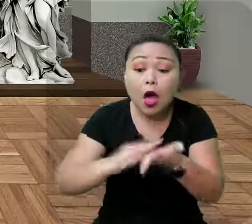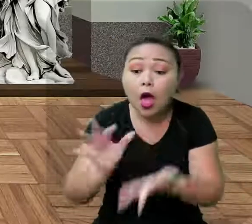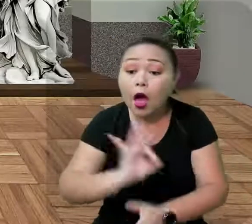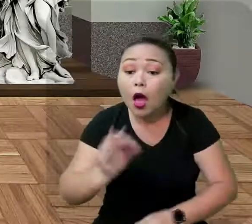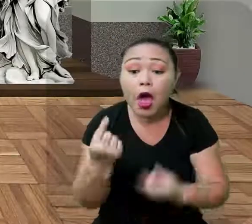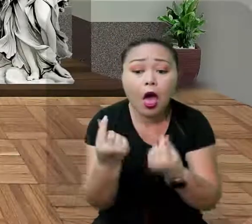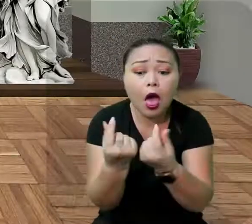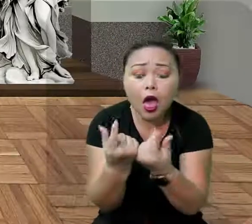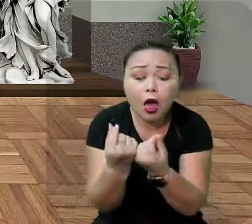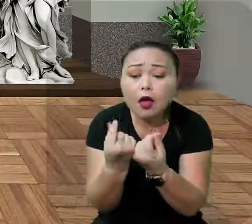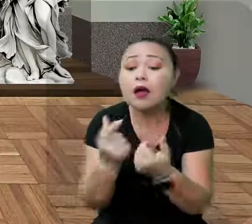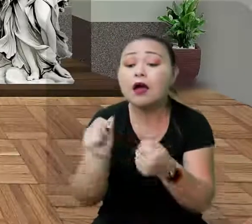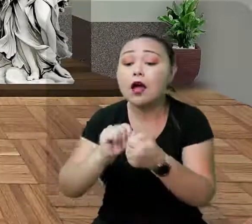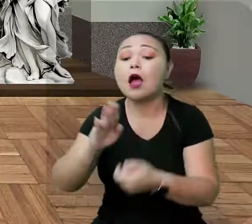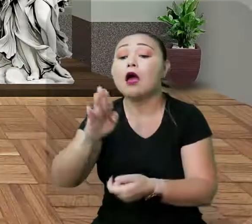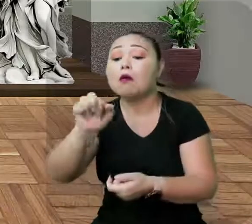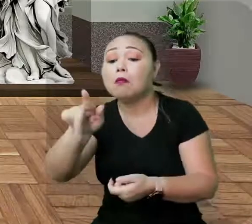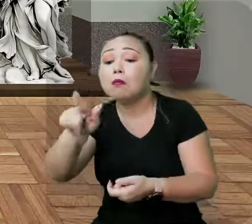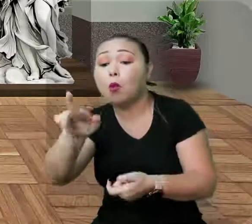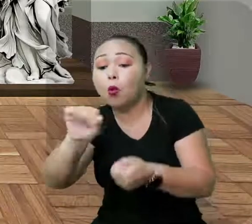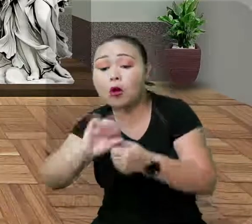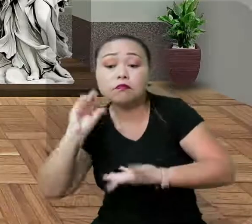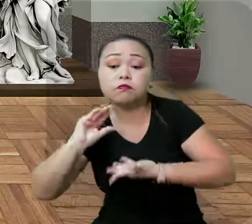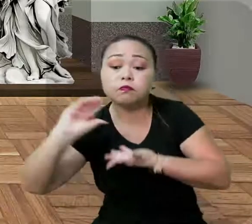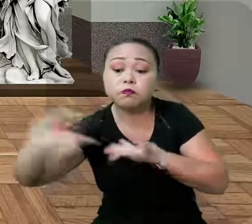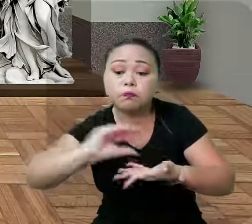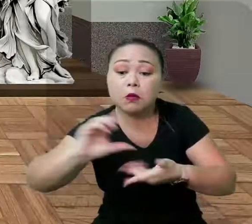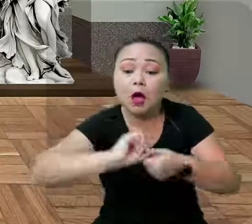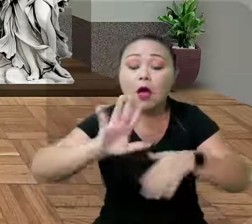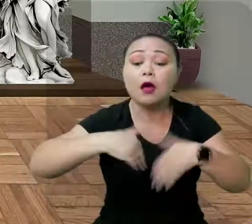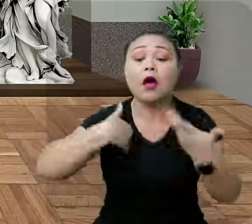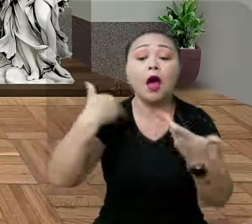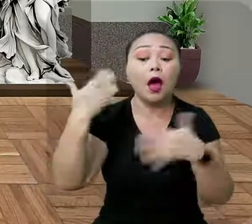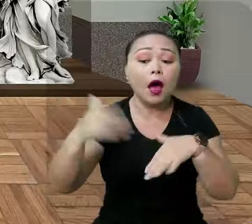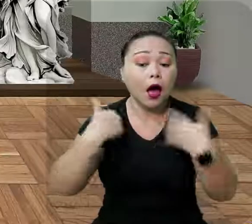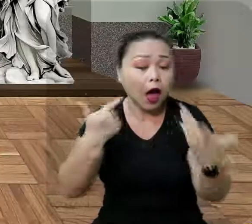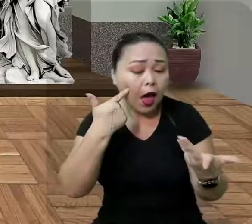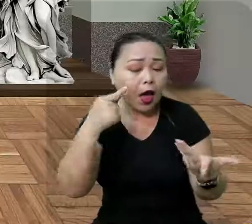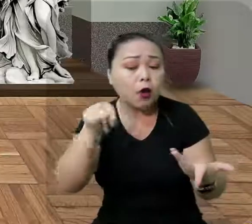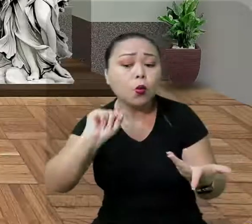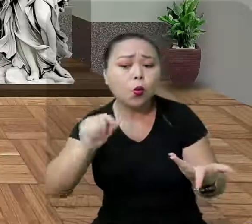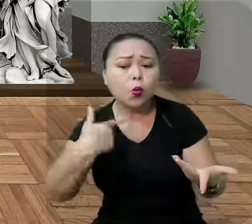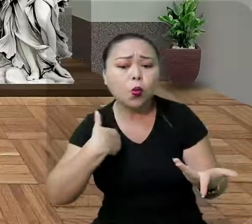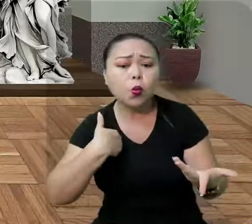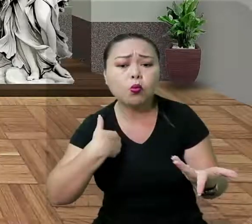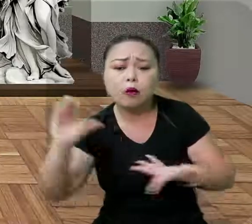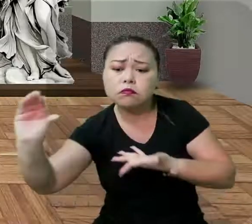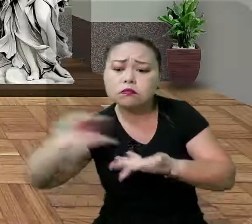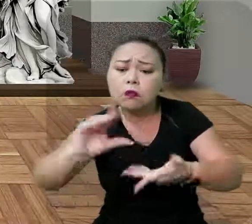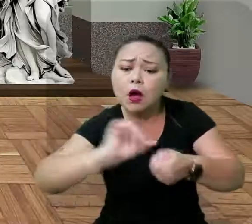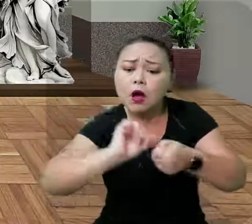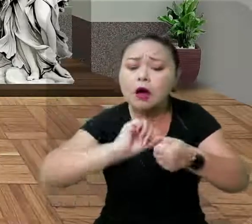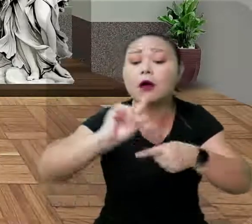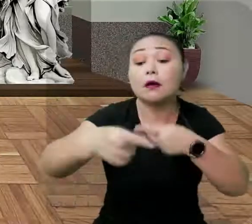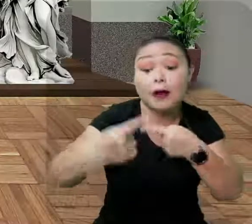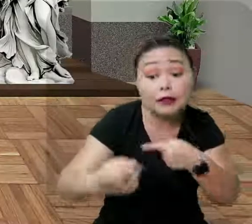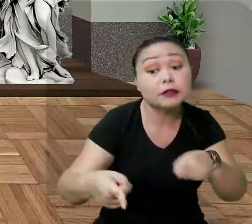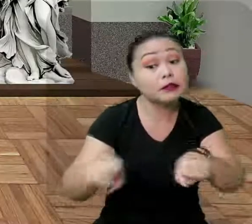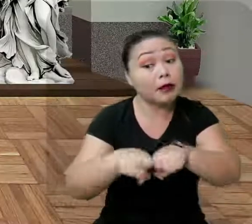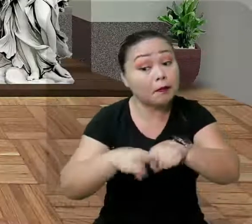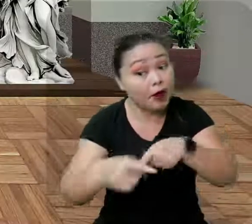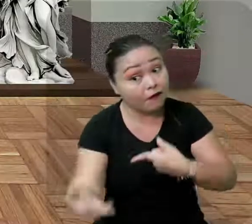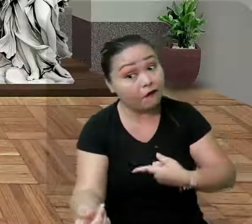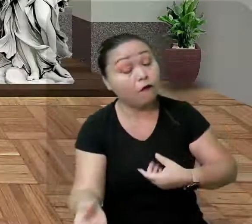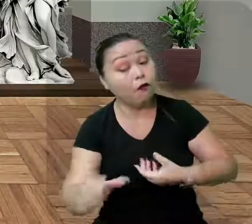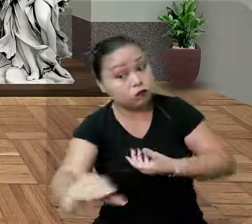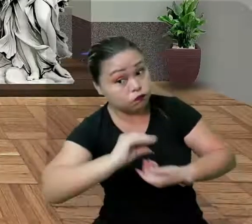quem vai Patrocinar é a burguesia por isso aqui a ideia dela era Patrocinar mas também